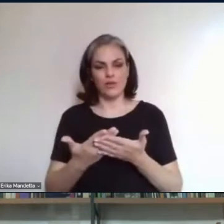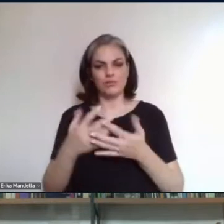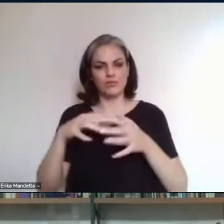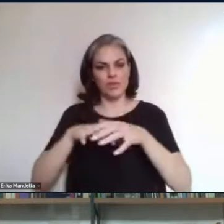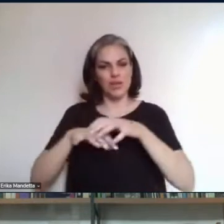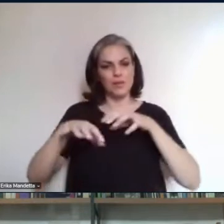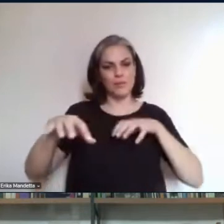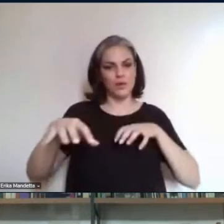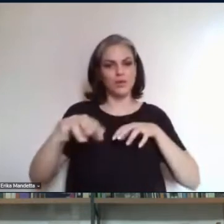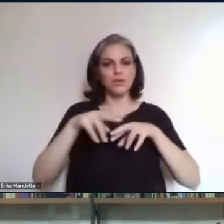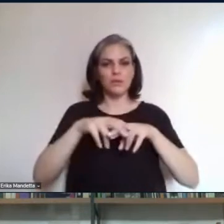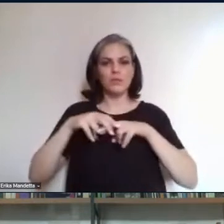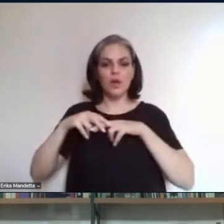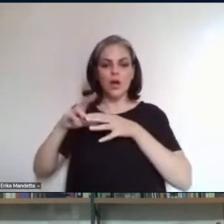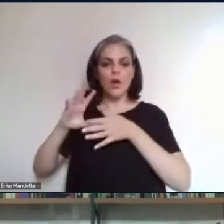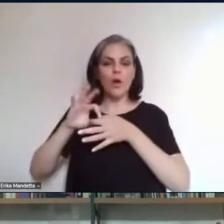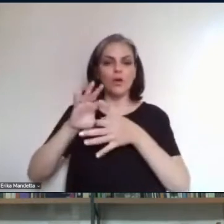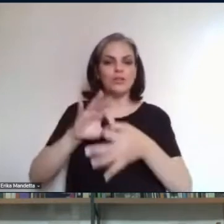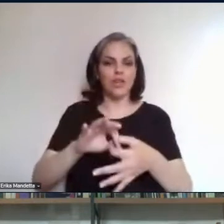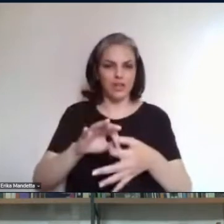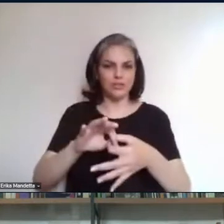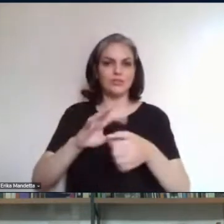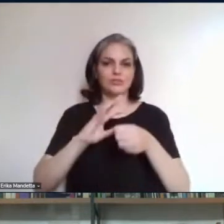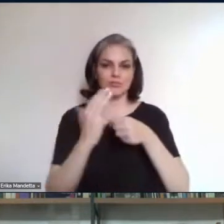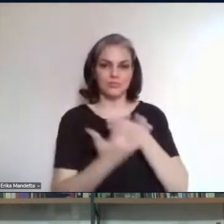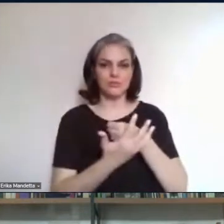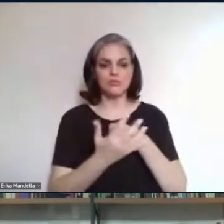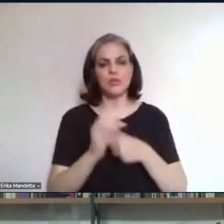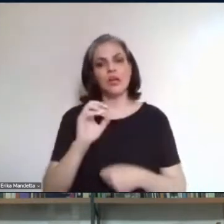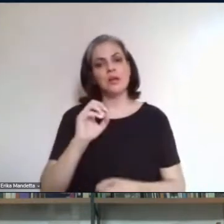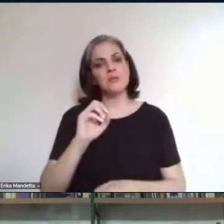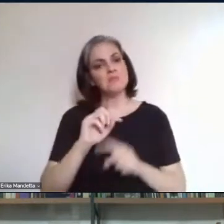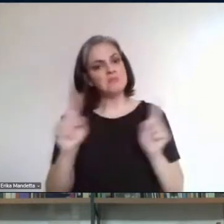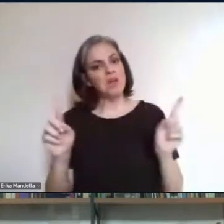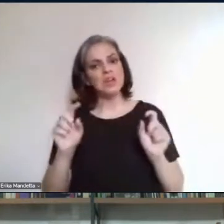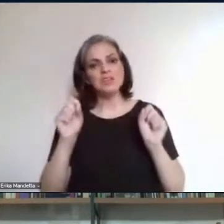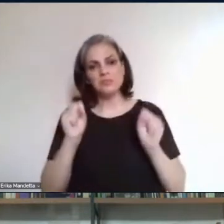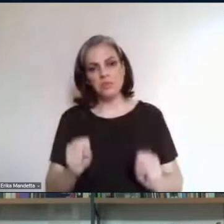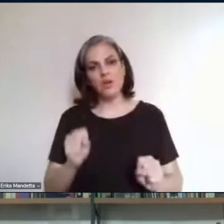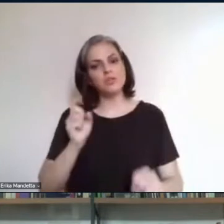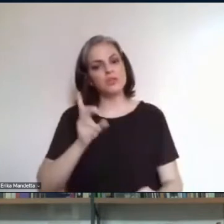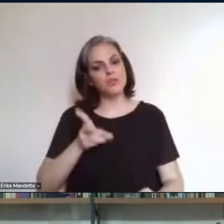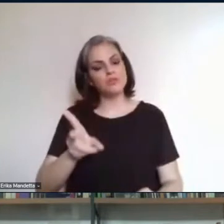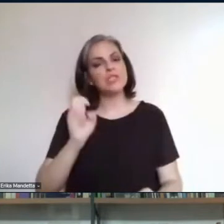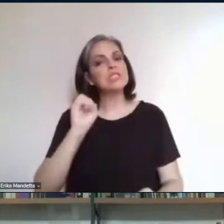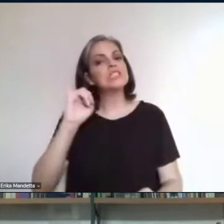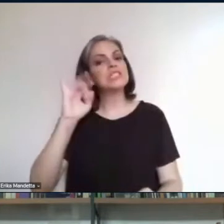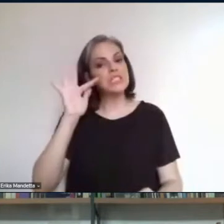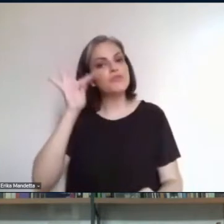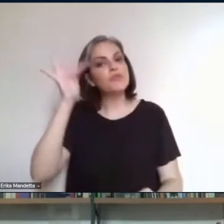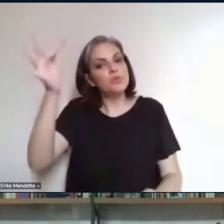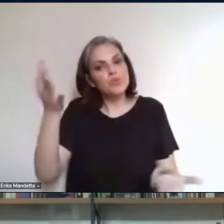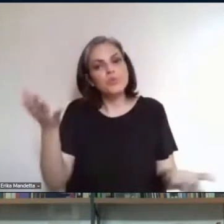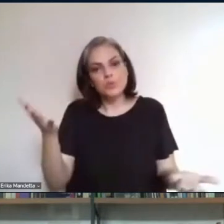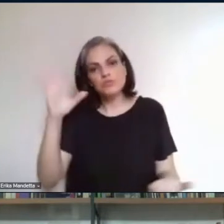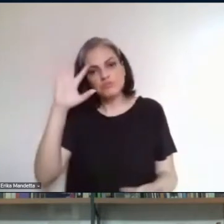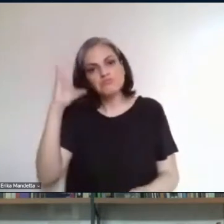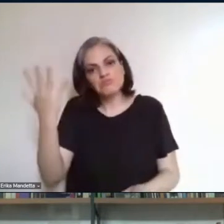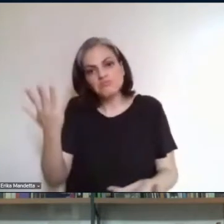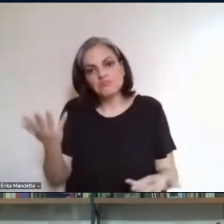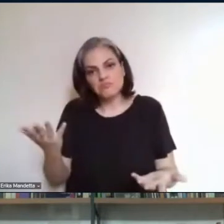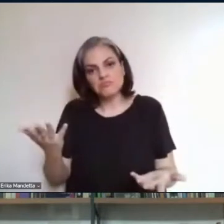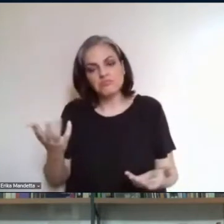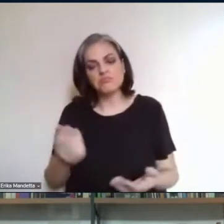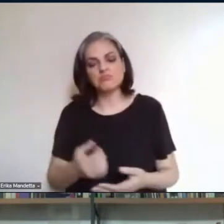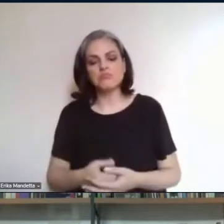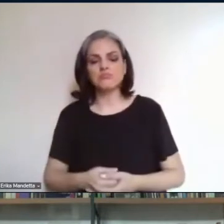da pandemia, mas que pode permanecer dependendo futuras decisões. Então, ele